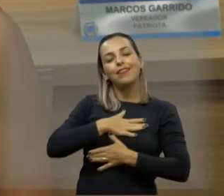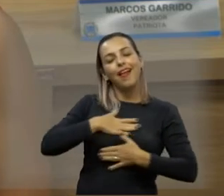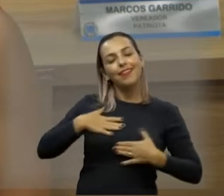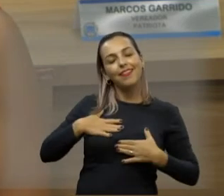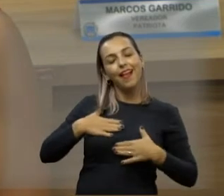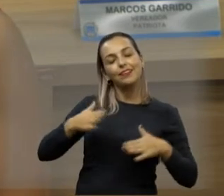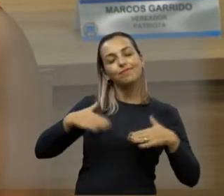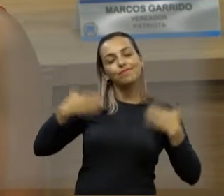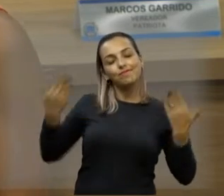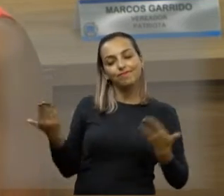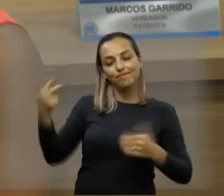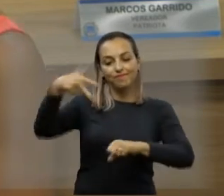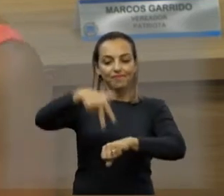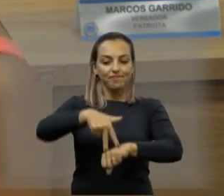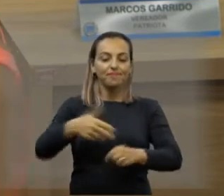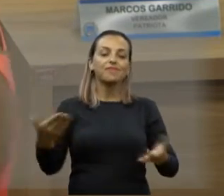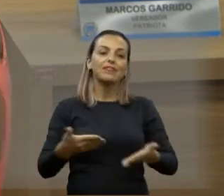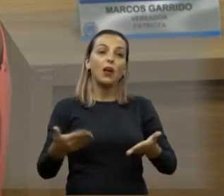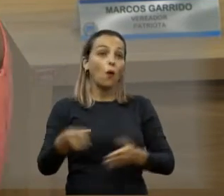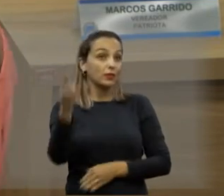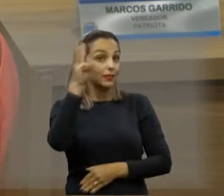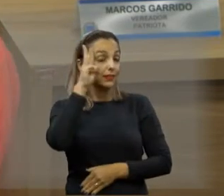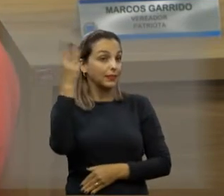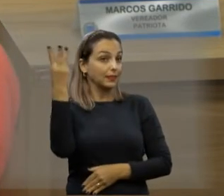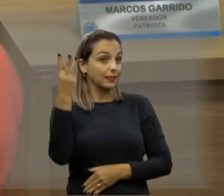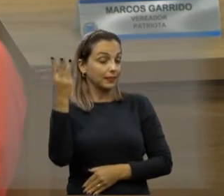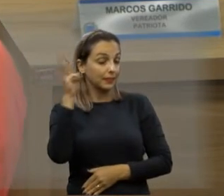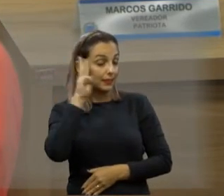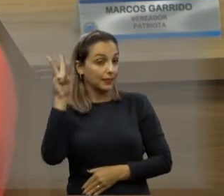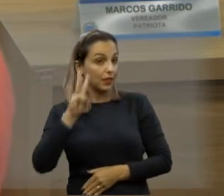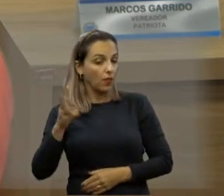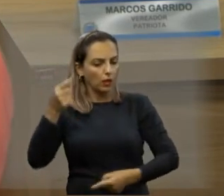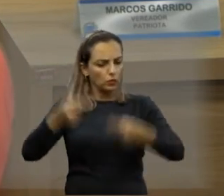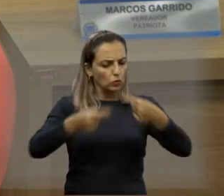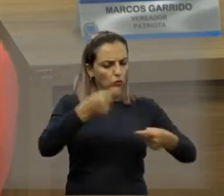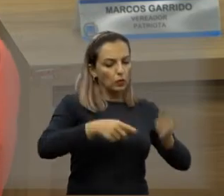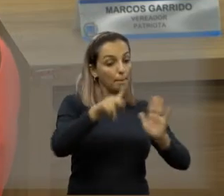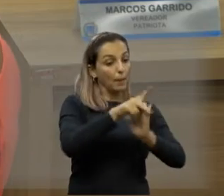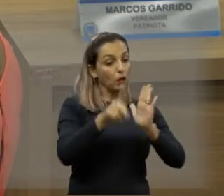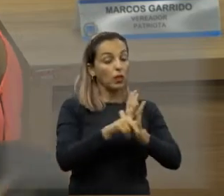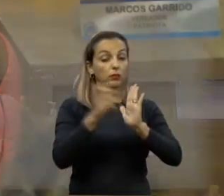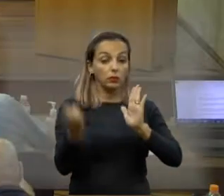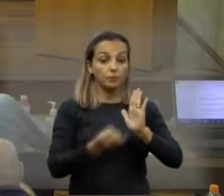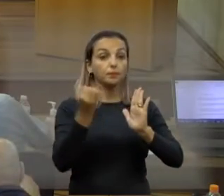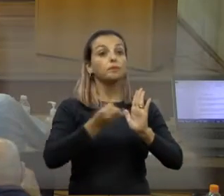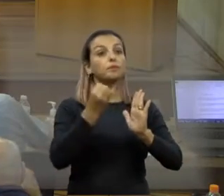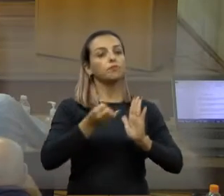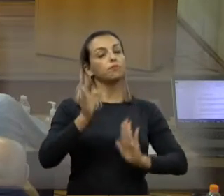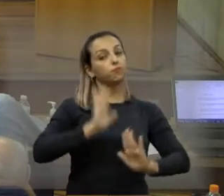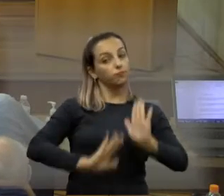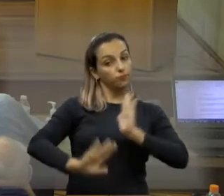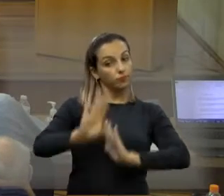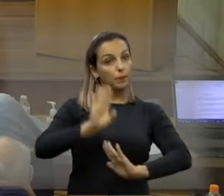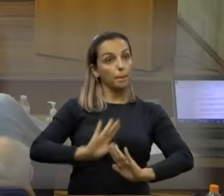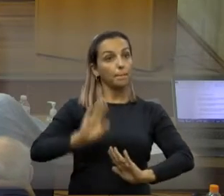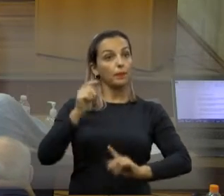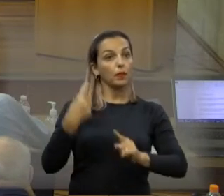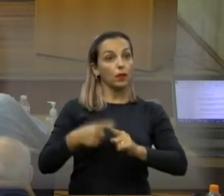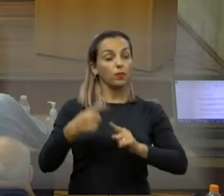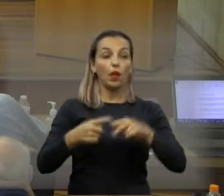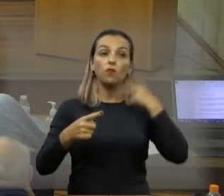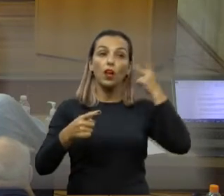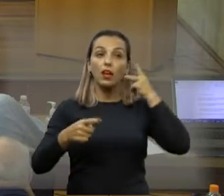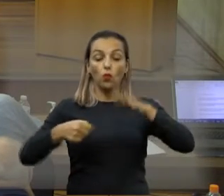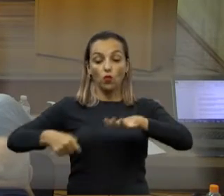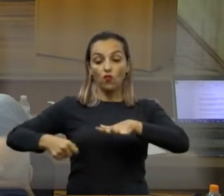alegria tê-lo aqui conosco esta tarde de terça-feira onde nós discutimos alguns projetos extremamente importantes tem que tomar cuidado porque tem vereadora que